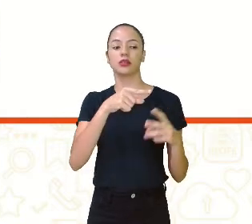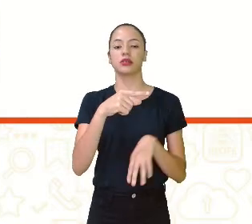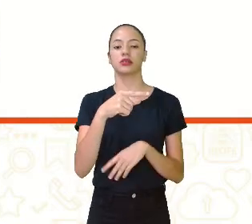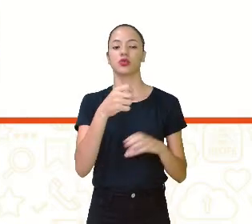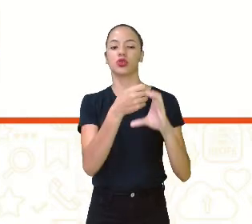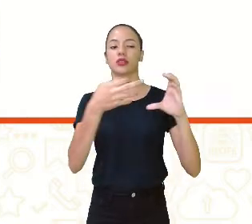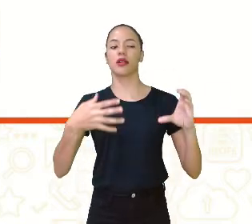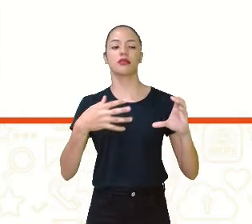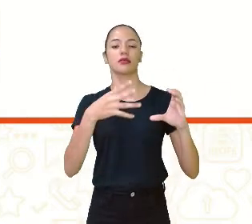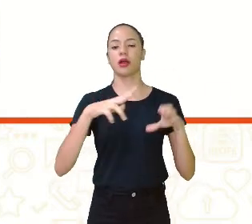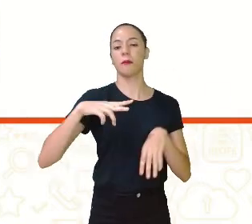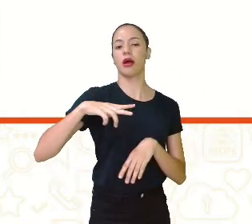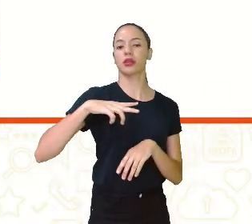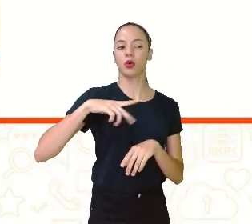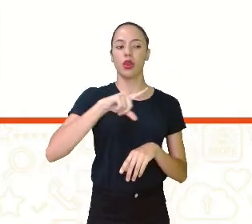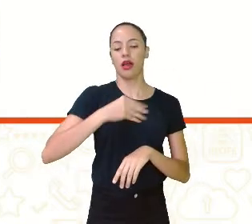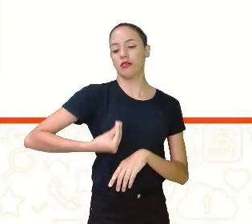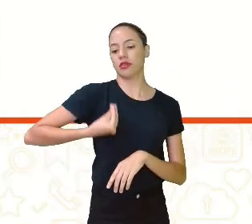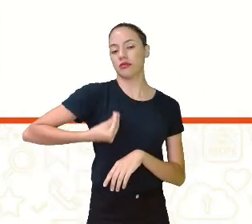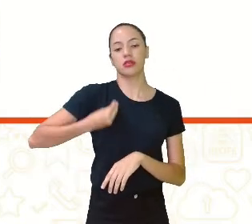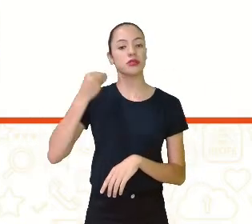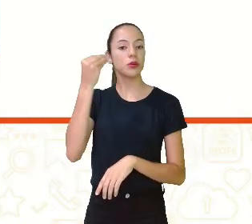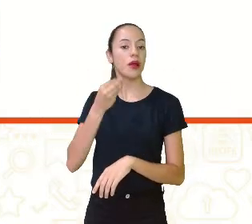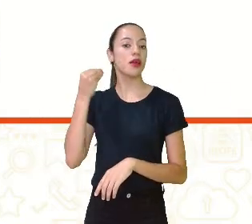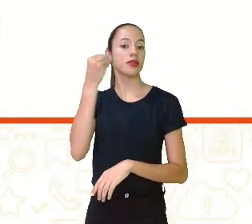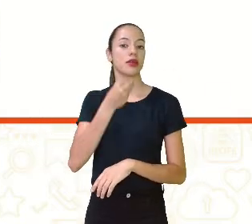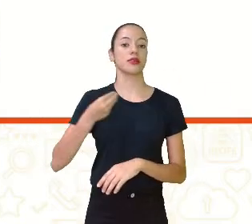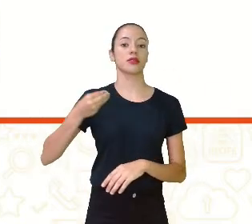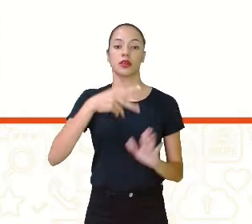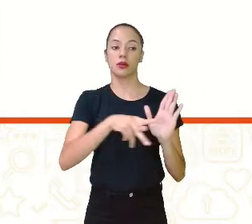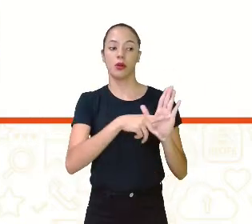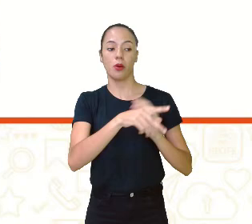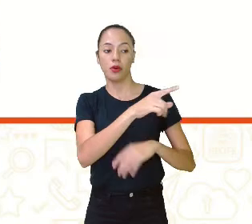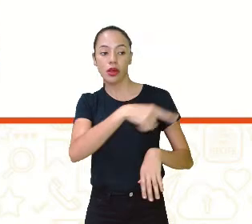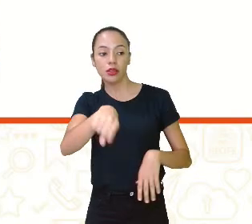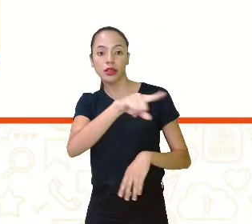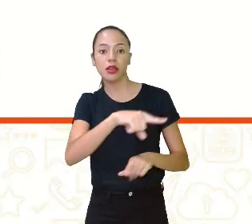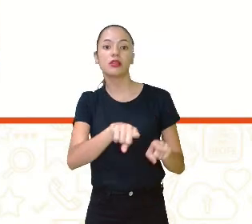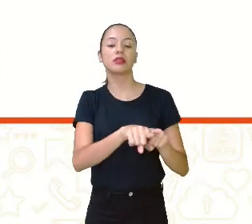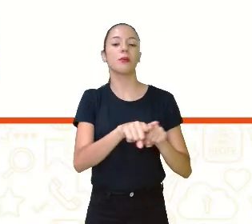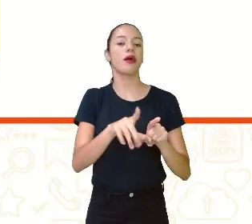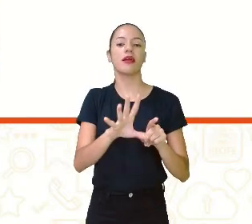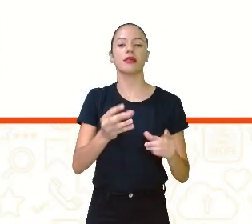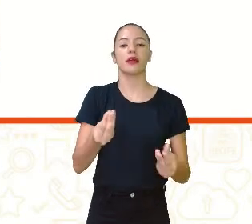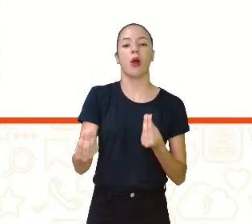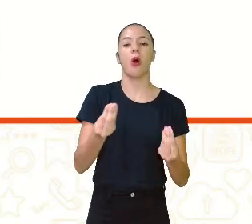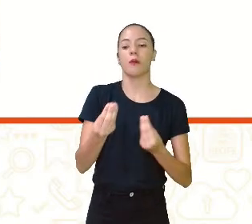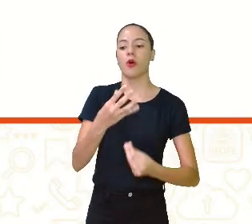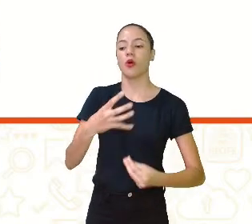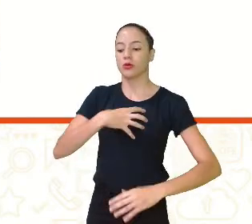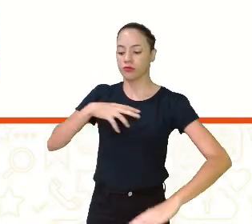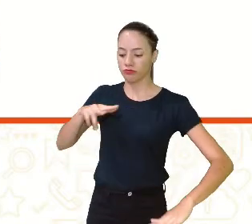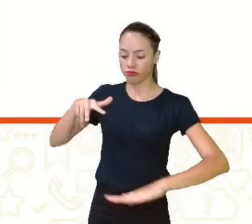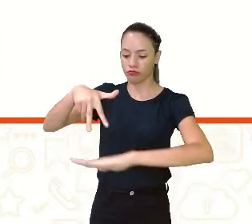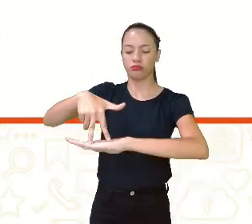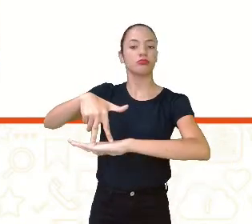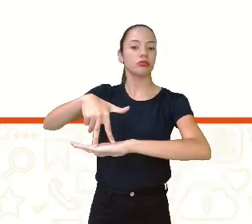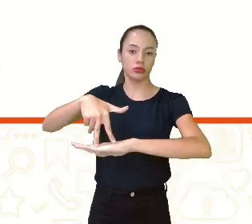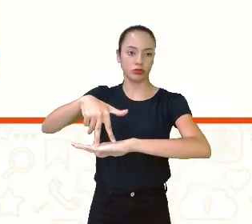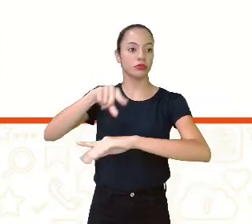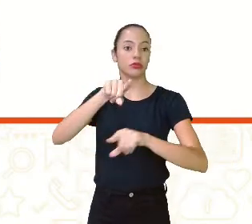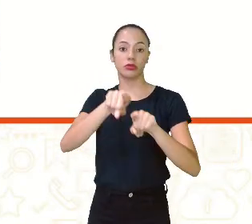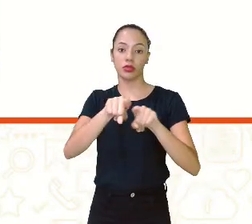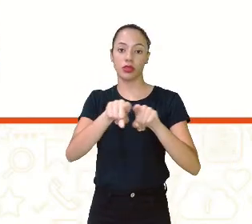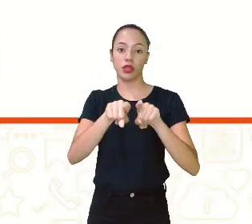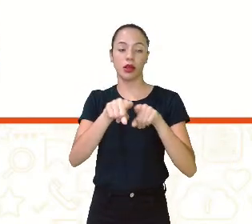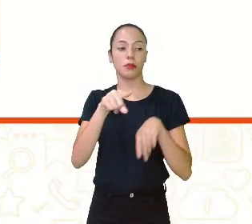singularidades, vivências, experiências e formas de se colocar no mundo e o modo em que serão